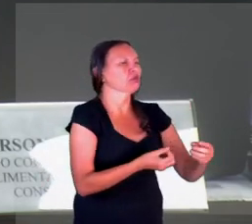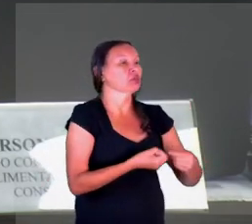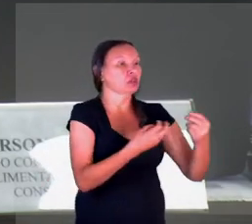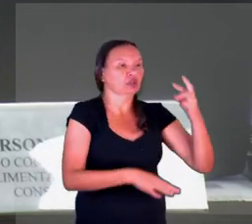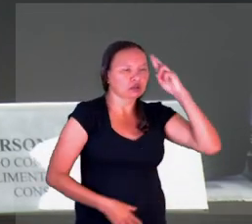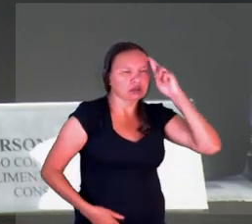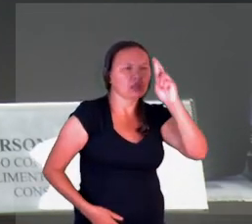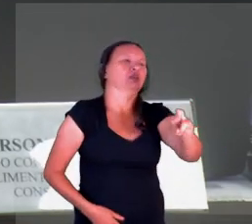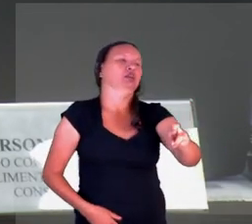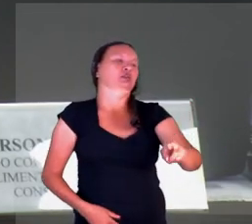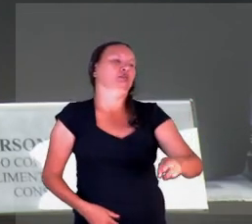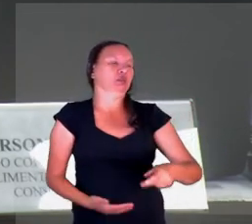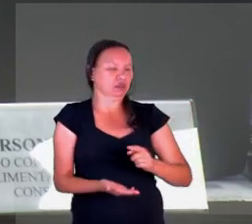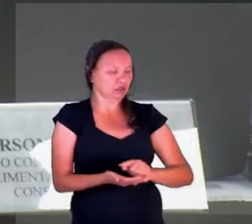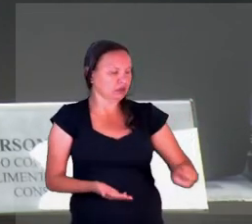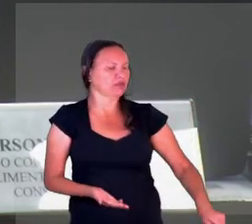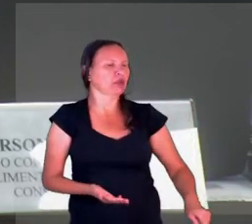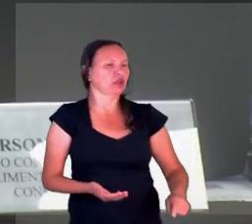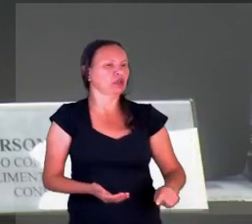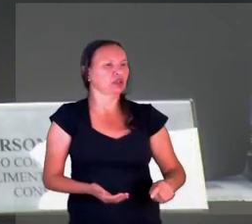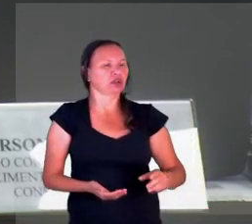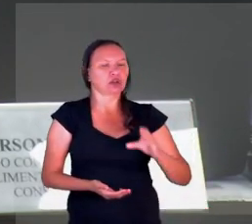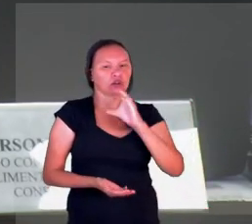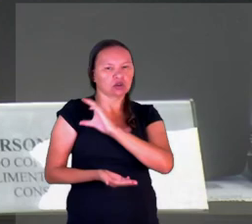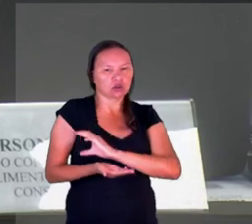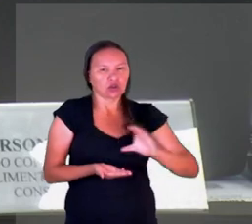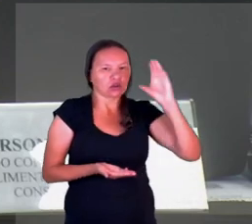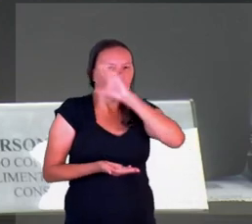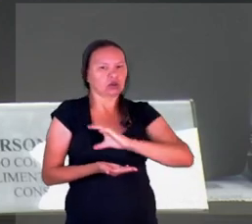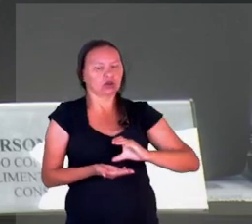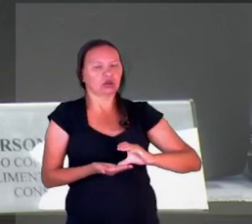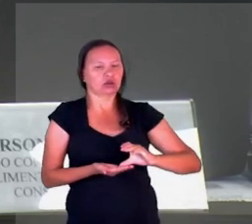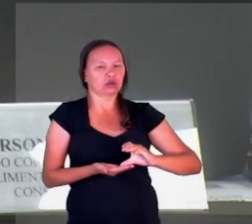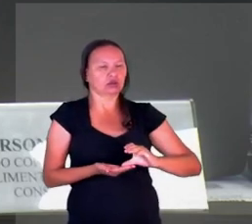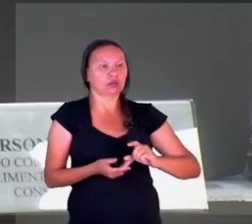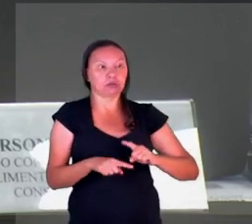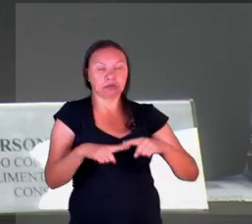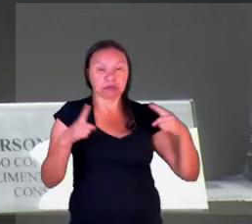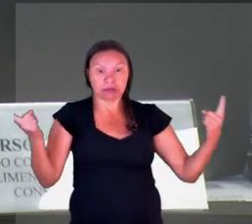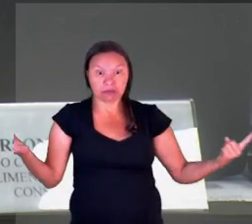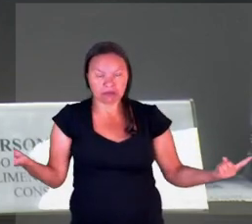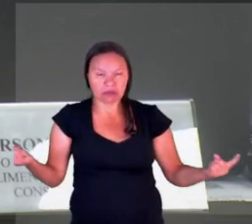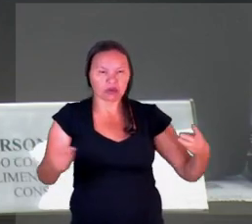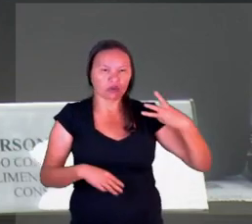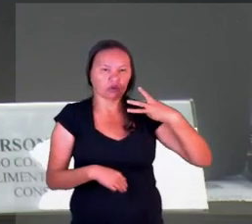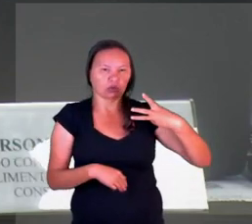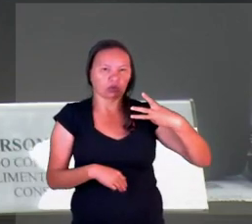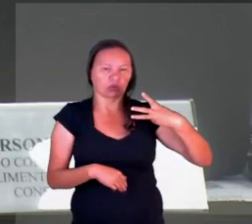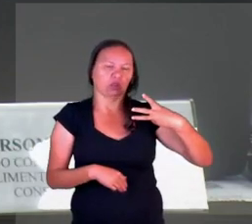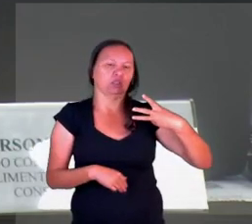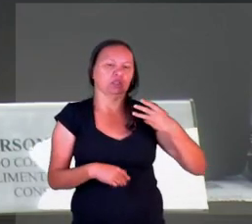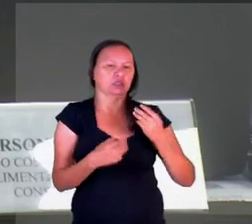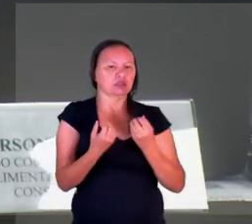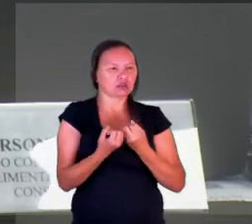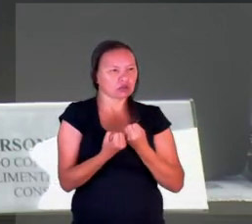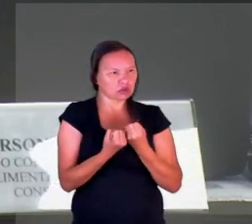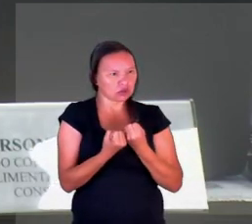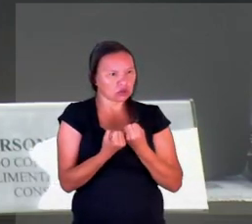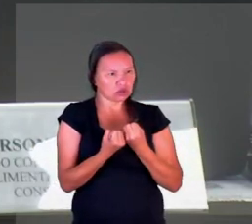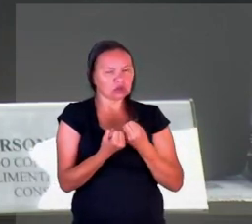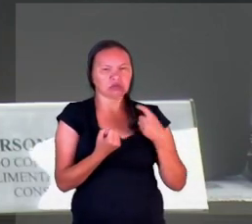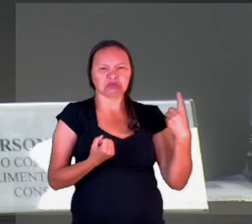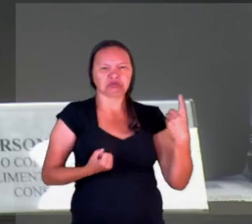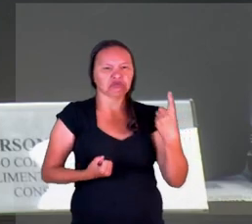particularidade Regional ou seja foram mais de 400 tipos de alimentos